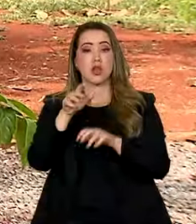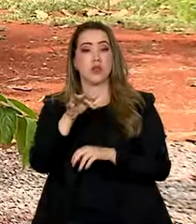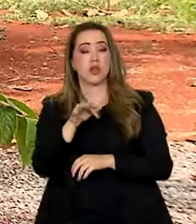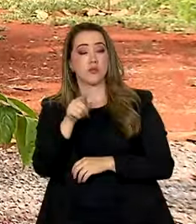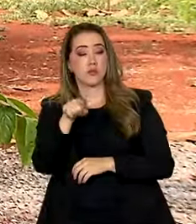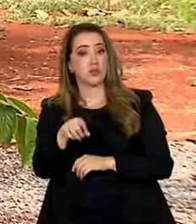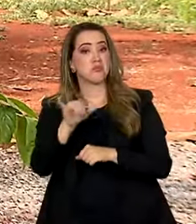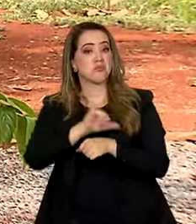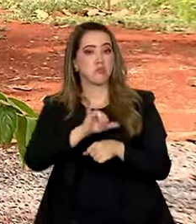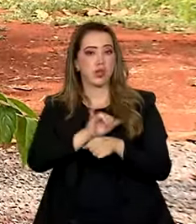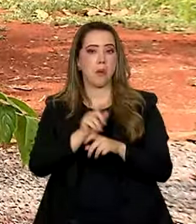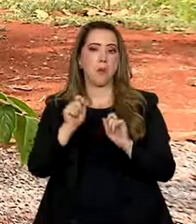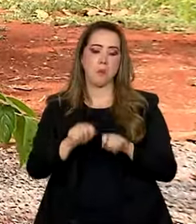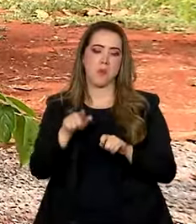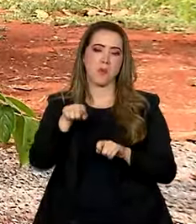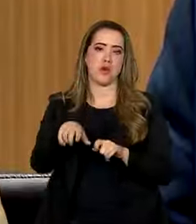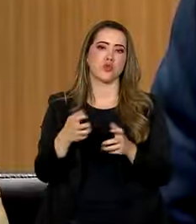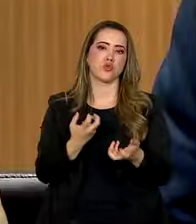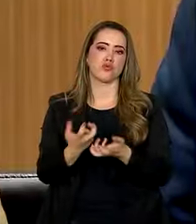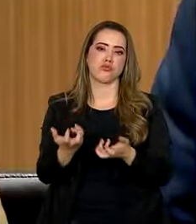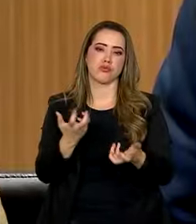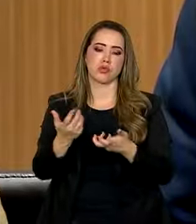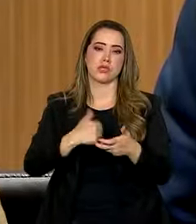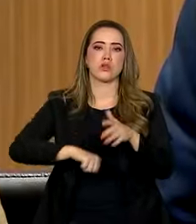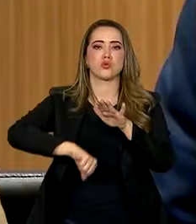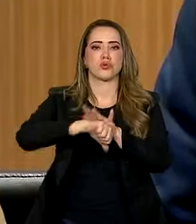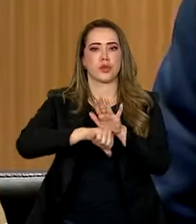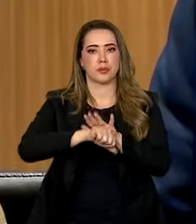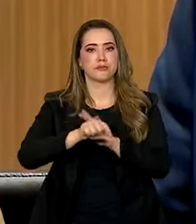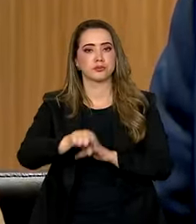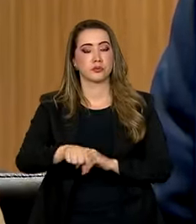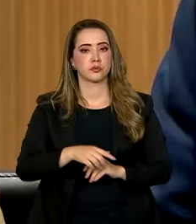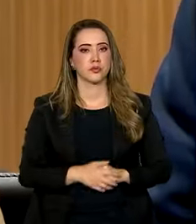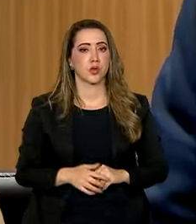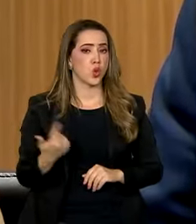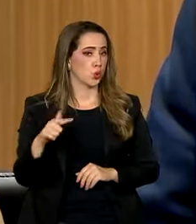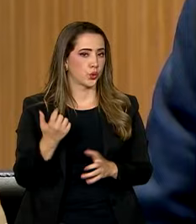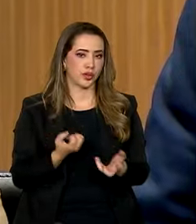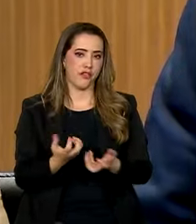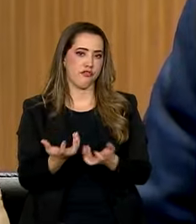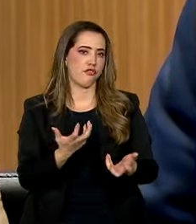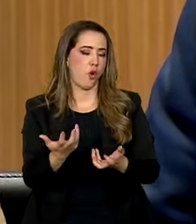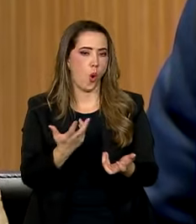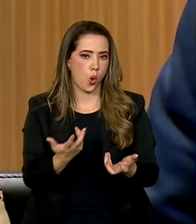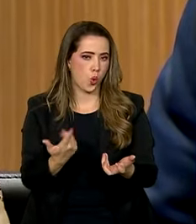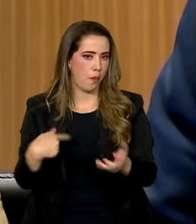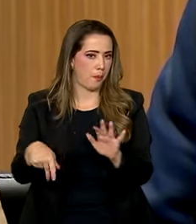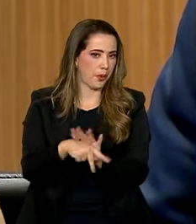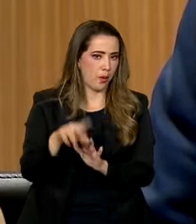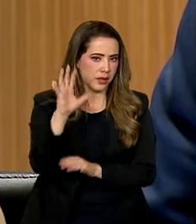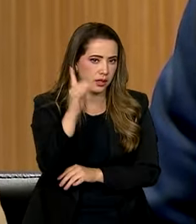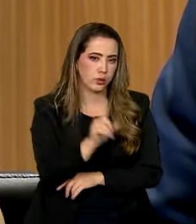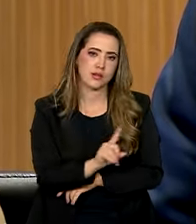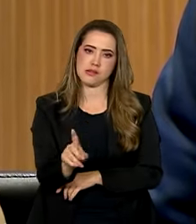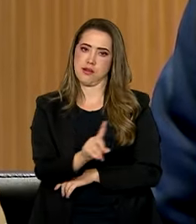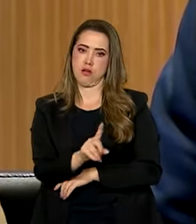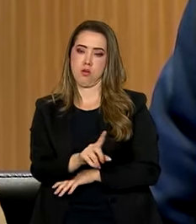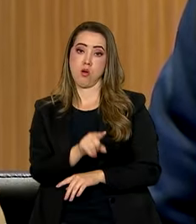incêndio tenha sido criminoso. Não existe fogo natural na Amazônia. O fogo, ou ele é